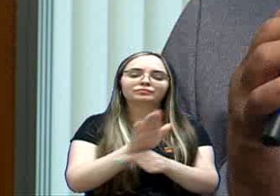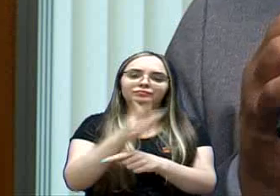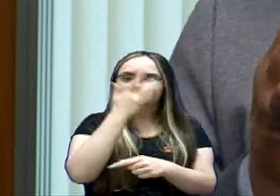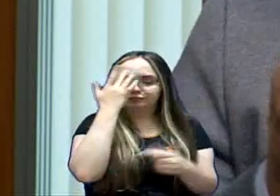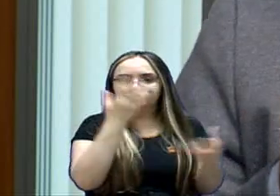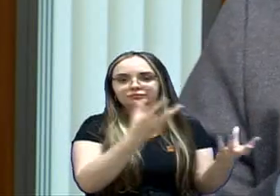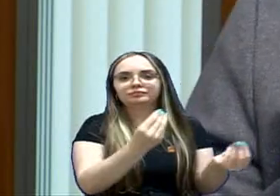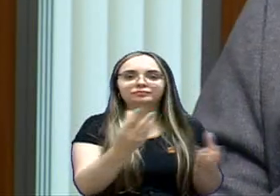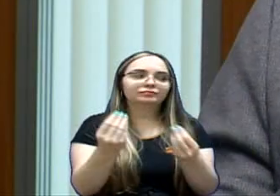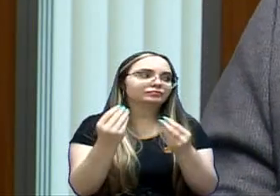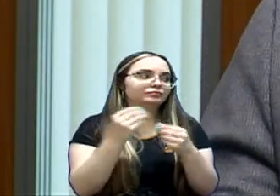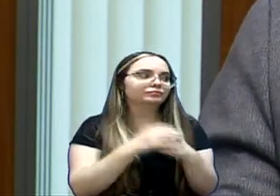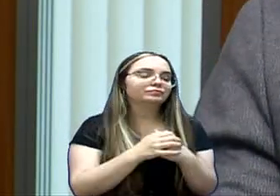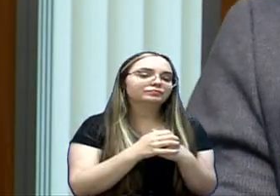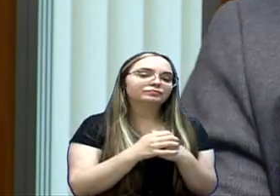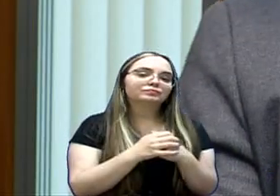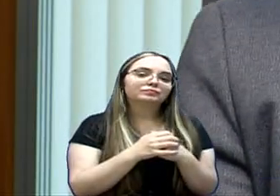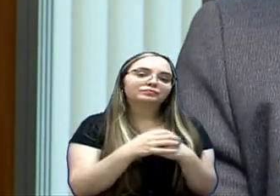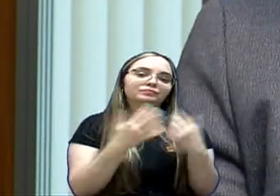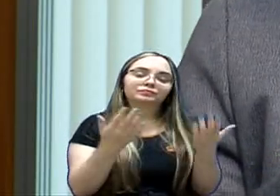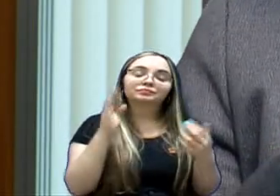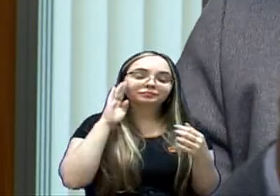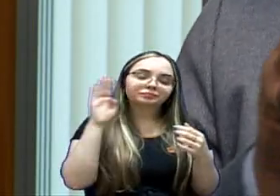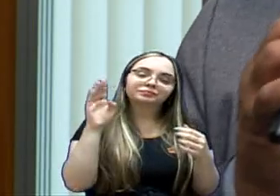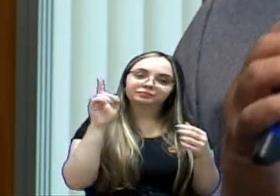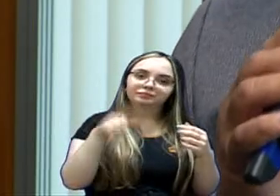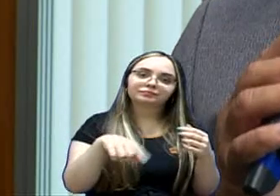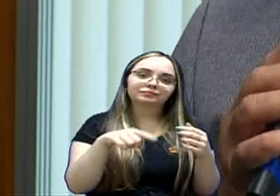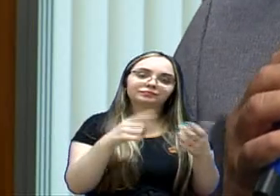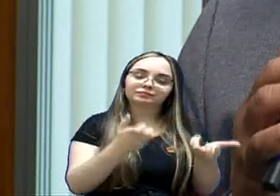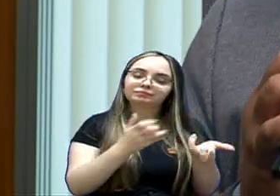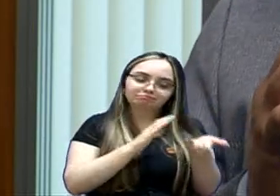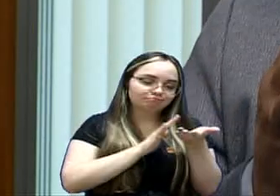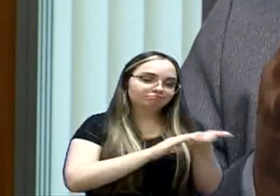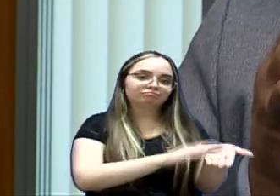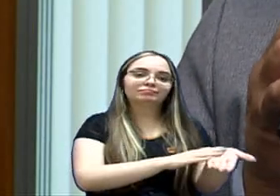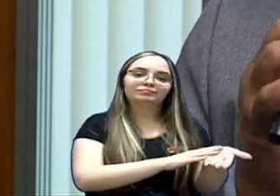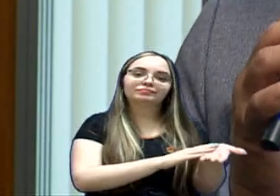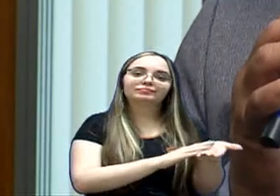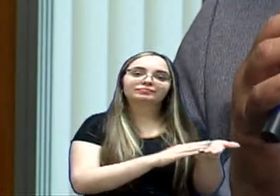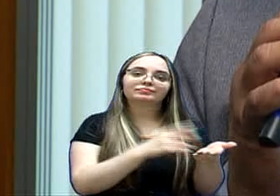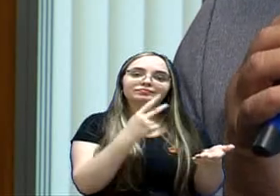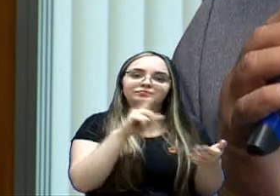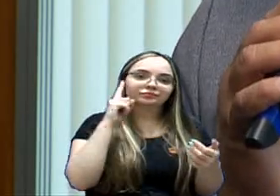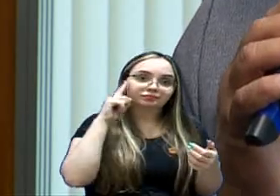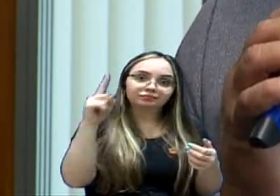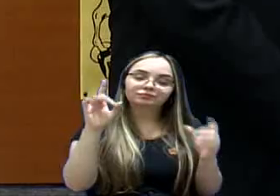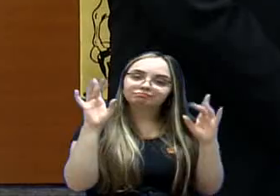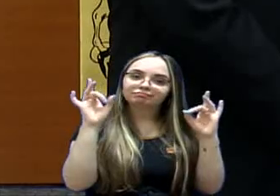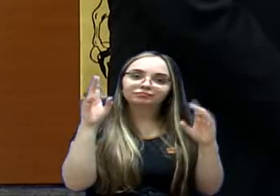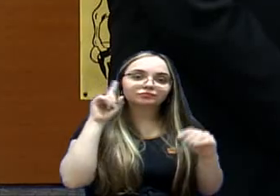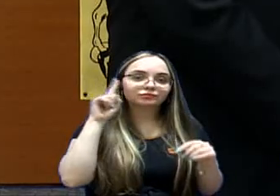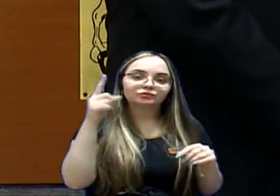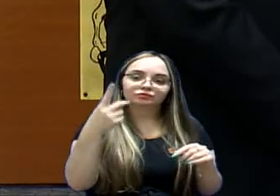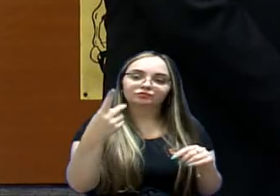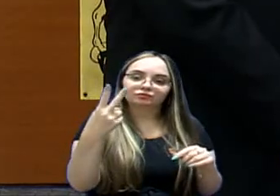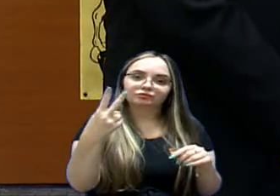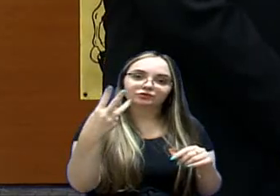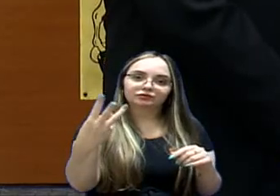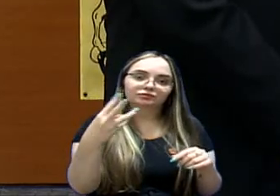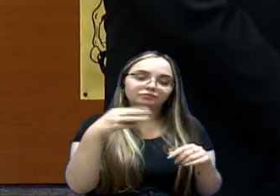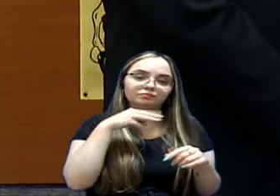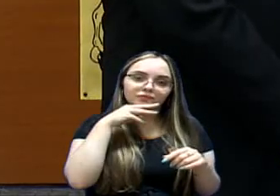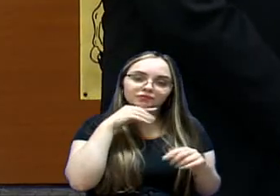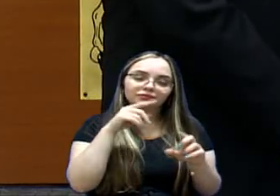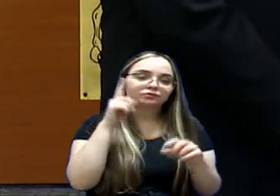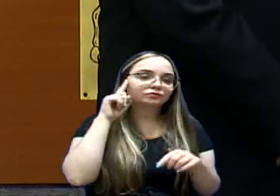ajudam muitas pessoas. Então, o motivo maior é te parabenizar pelo dia 23 de março, que é o dia mundial